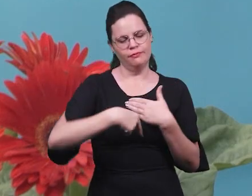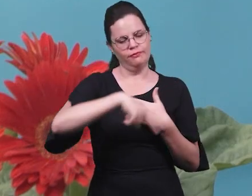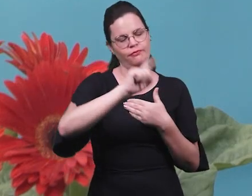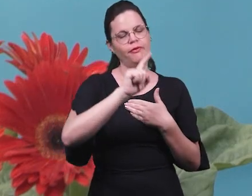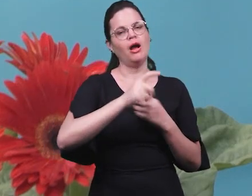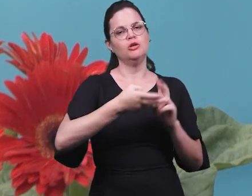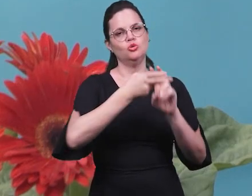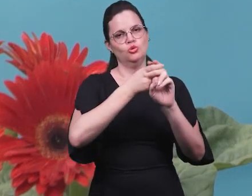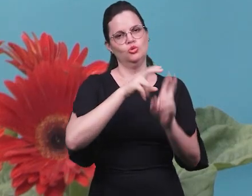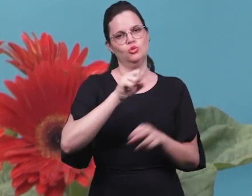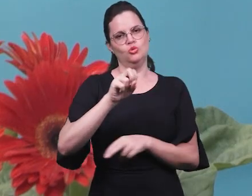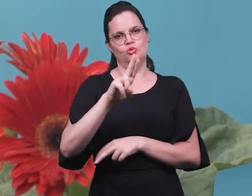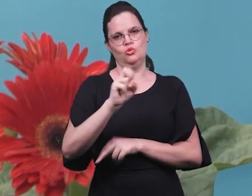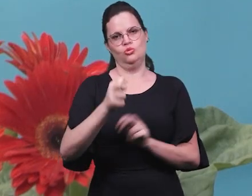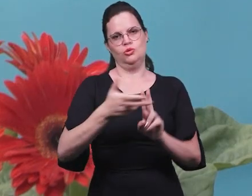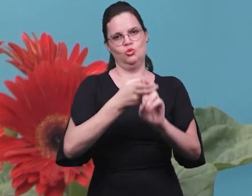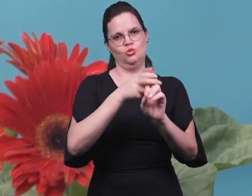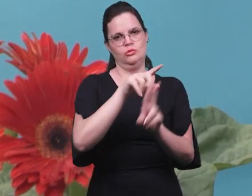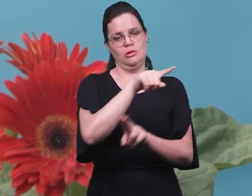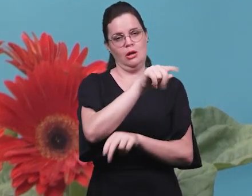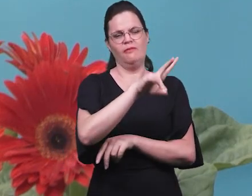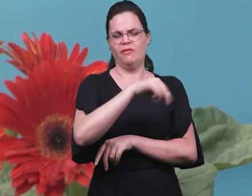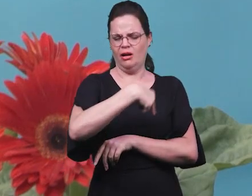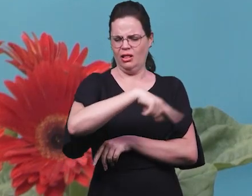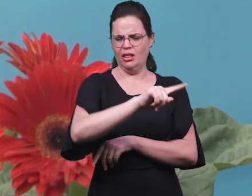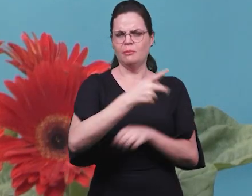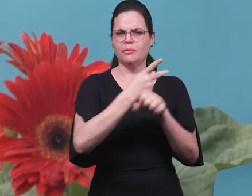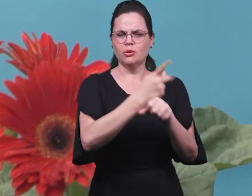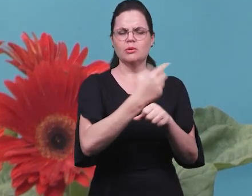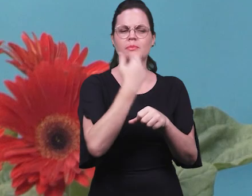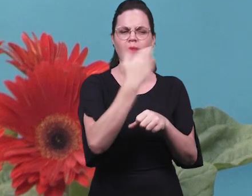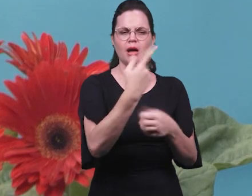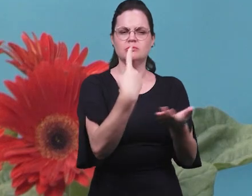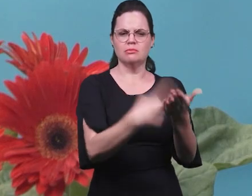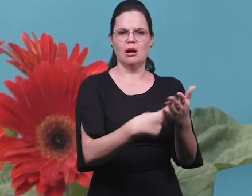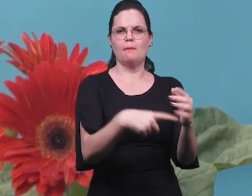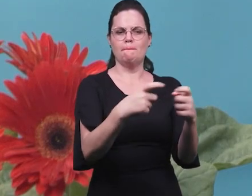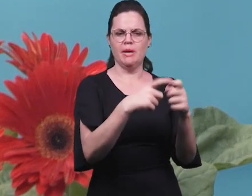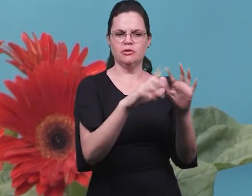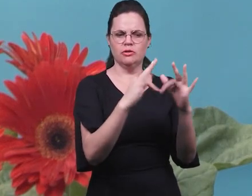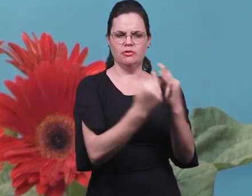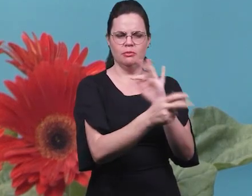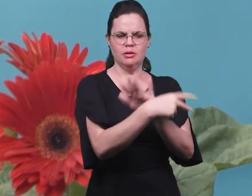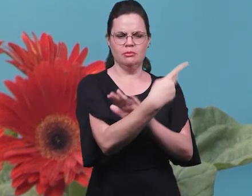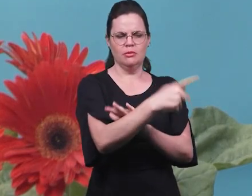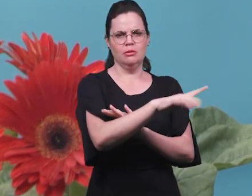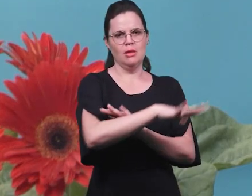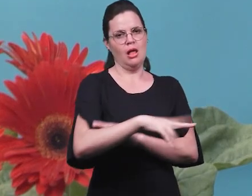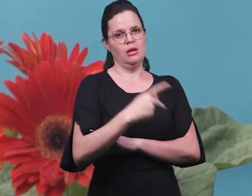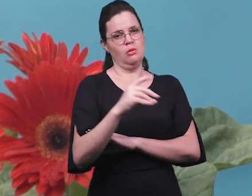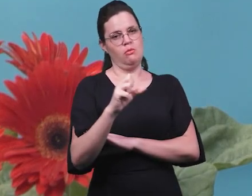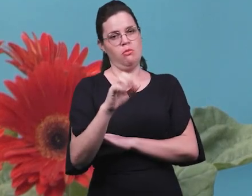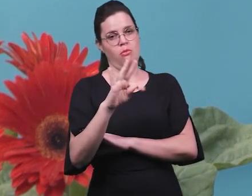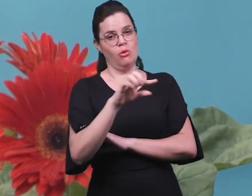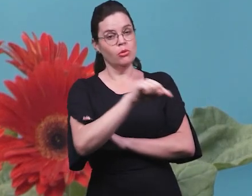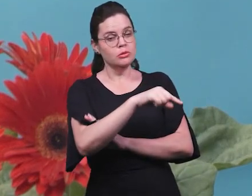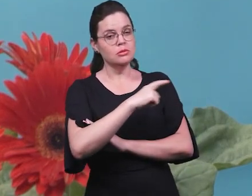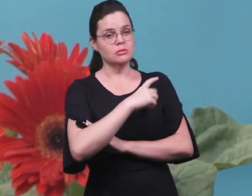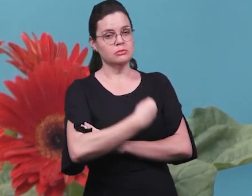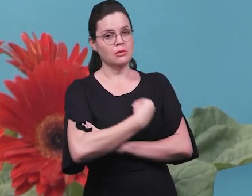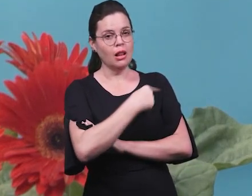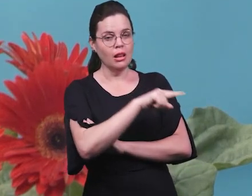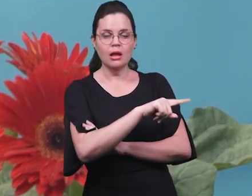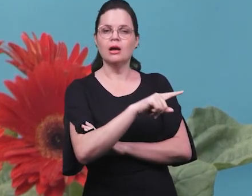até uma unidade de saúde, procure ali um médico, né, um médico de família e comunidade, que geralmente é quem está